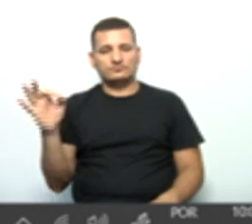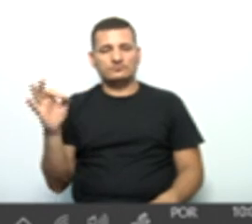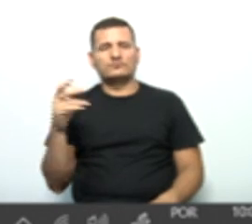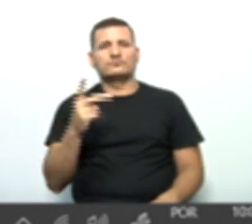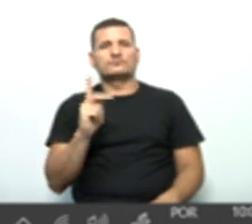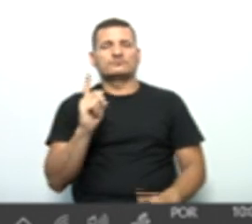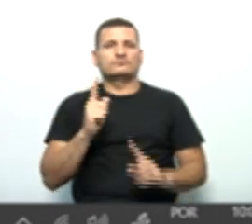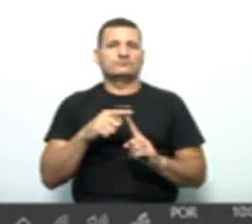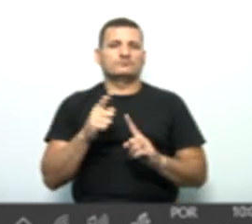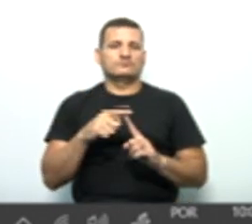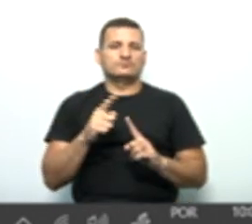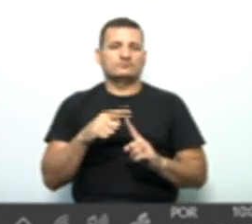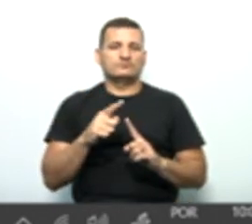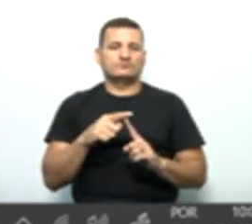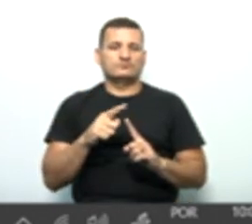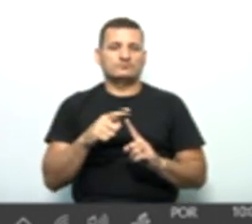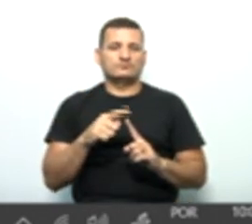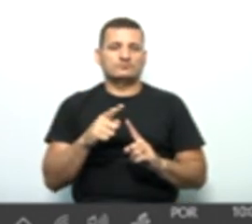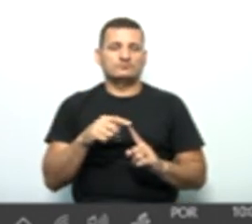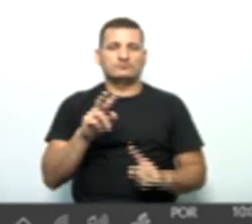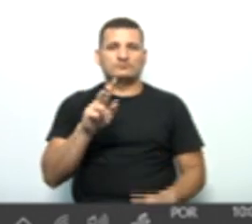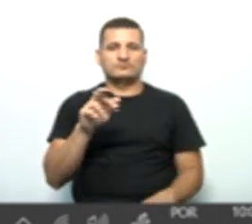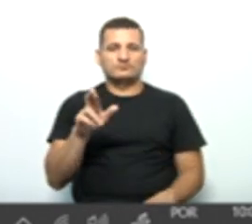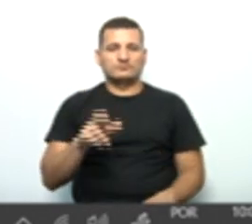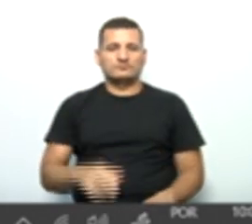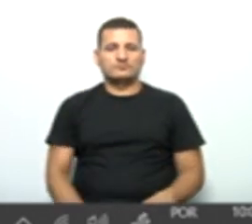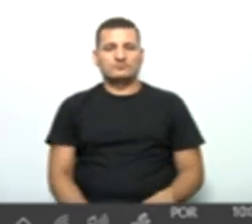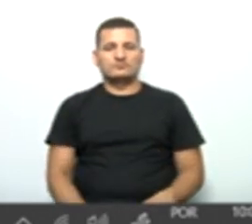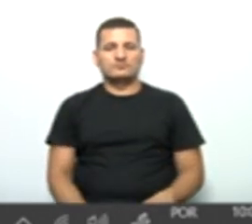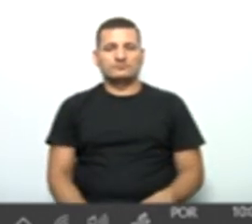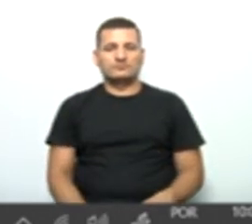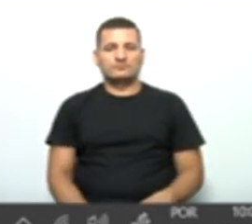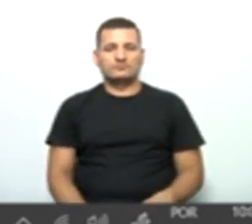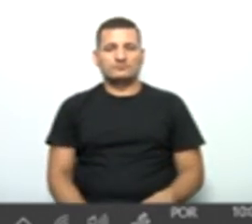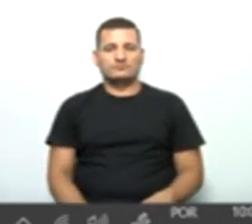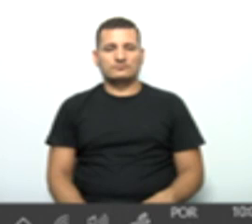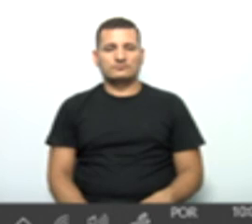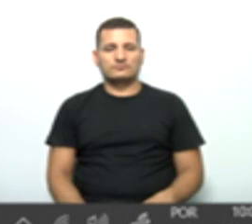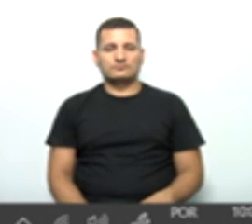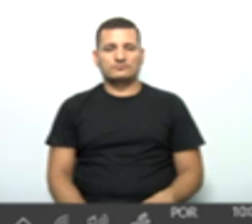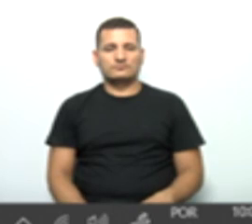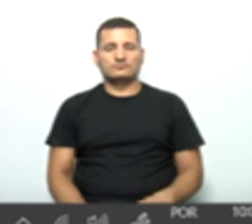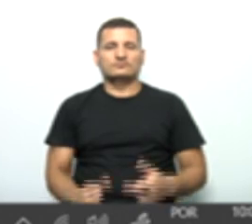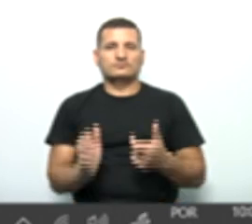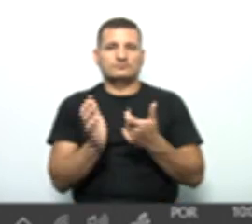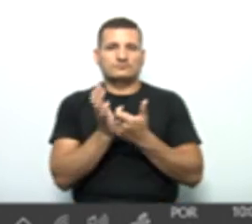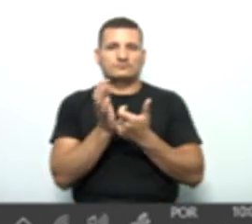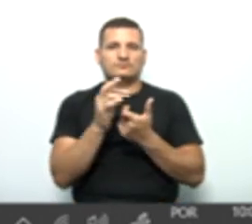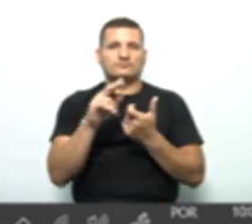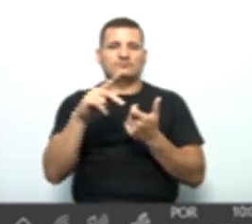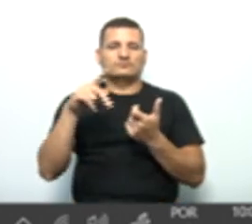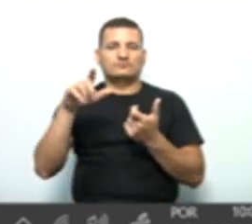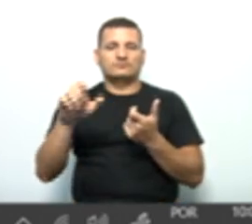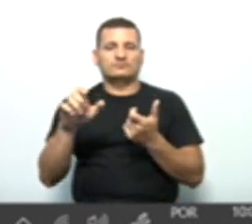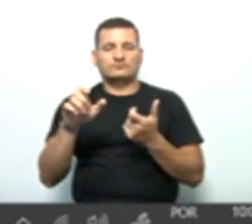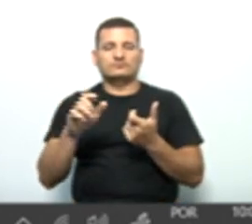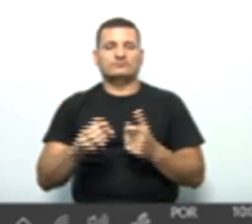dela? Var, que a variável é do tipo tupla. Então com isso